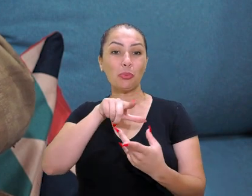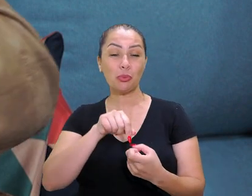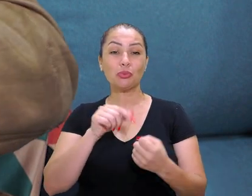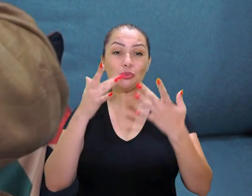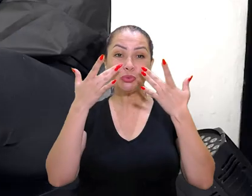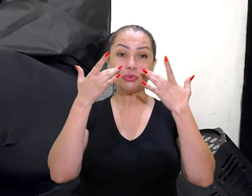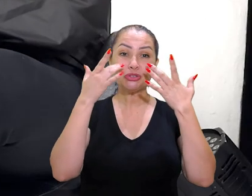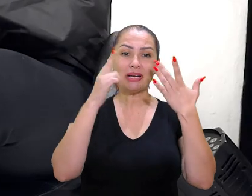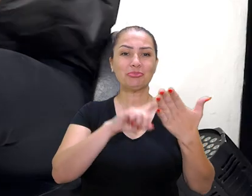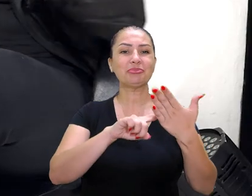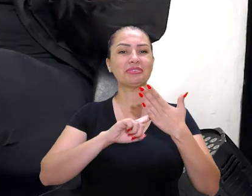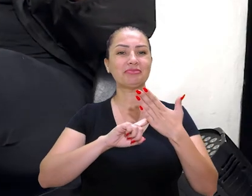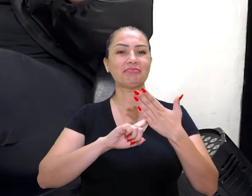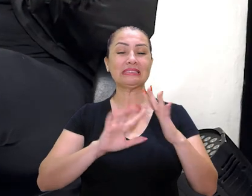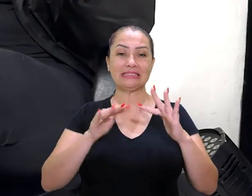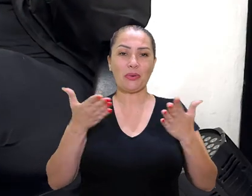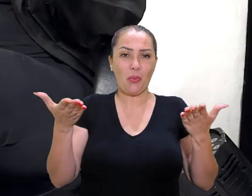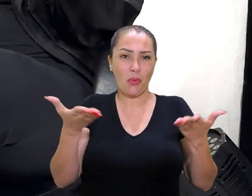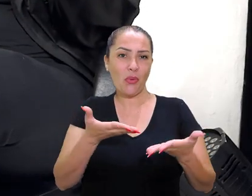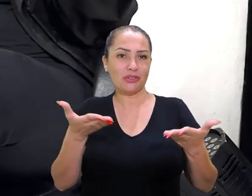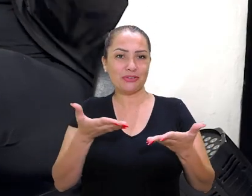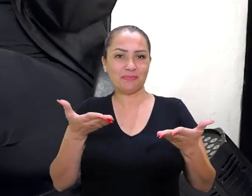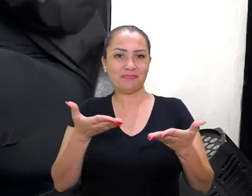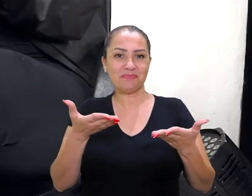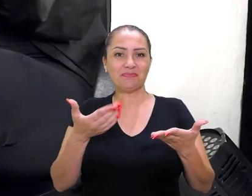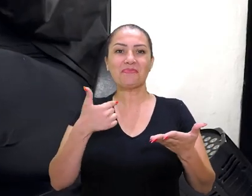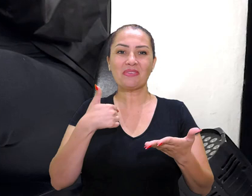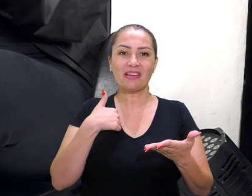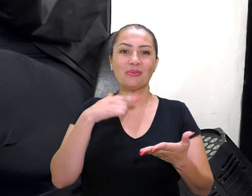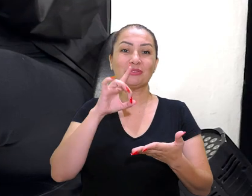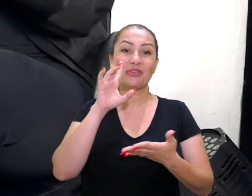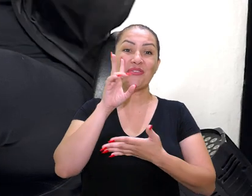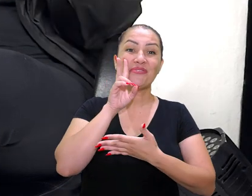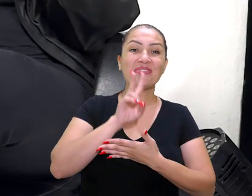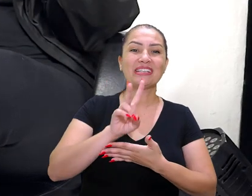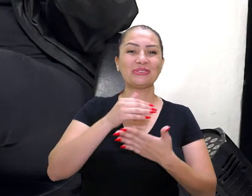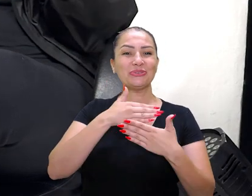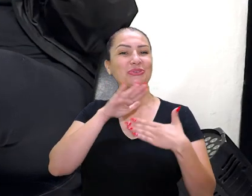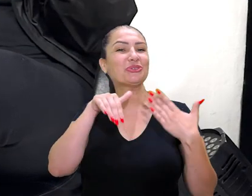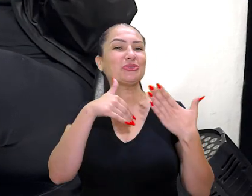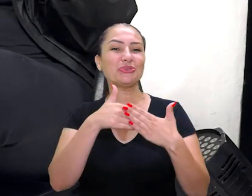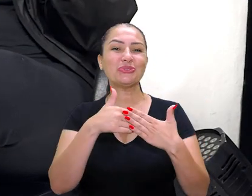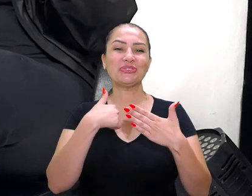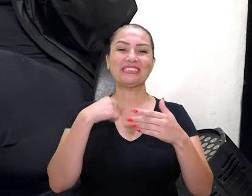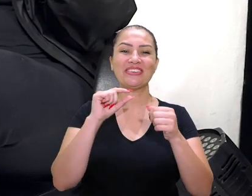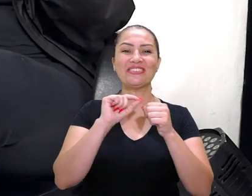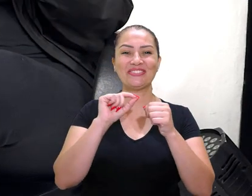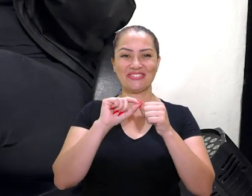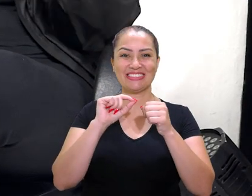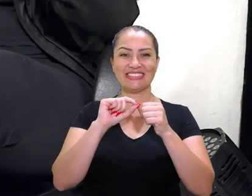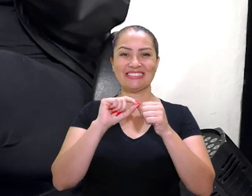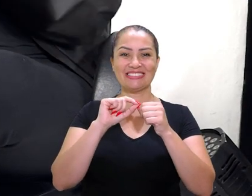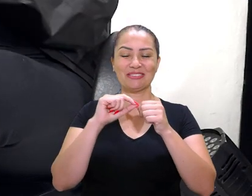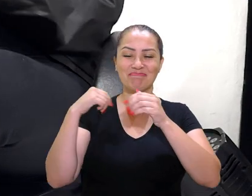nos mostra. Então, assim, hoje eu tô colhendo o que foi plantado lá atrás, né? Mesmo ter